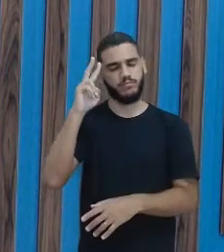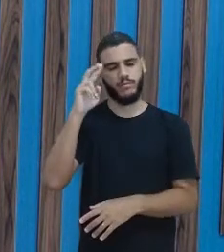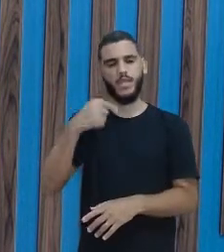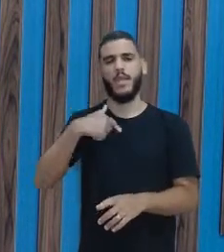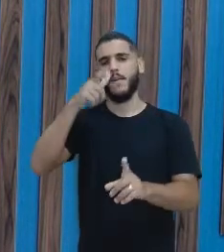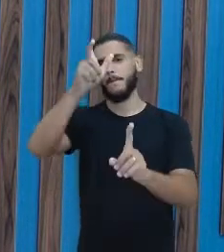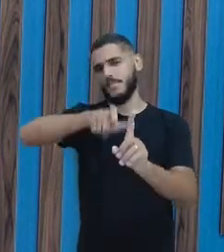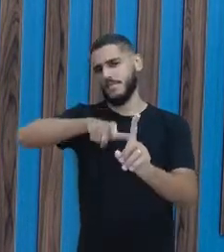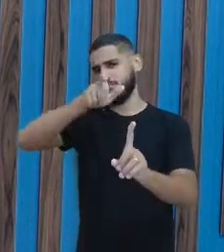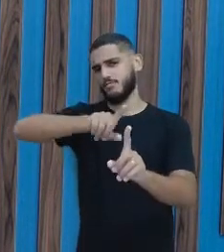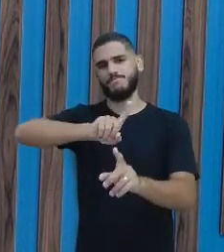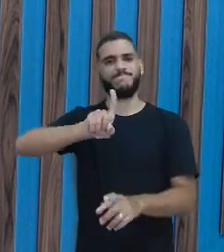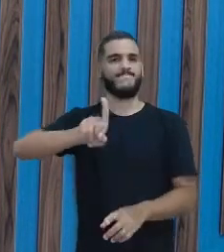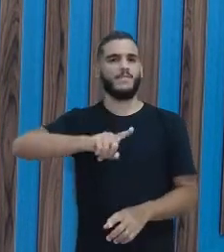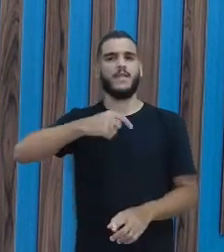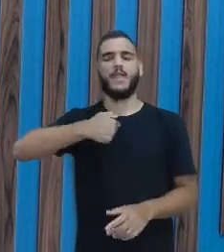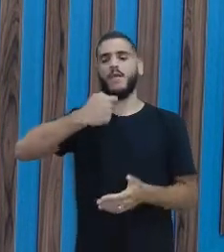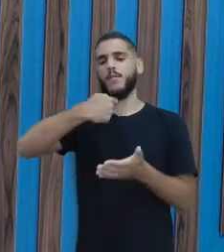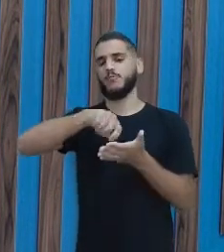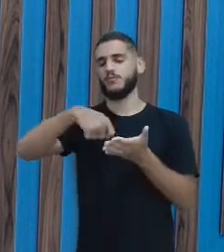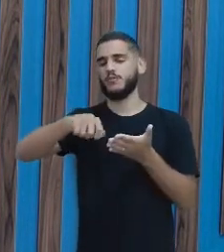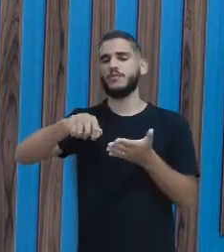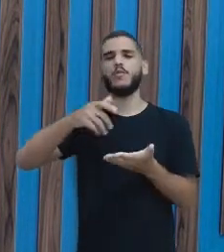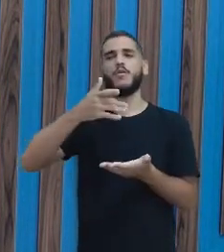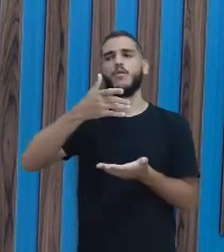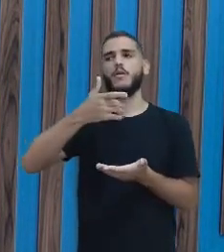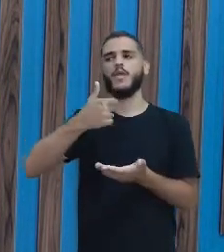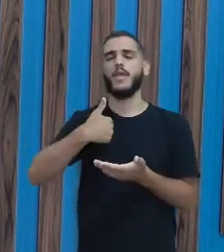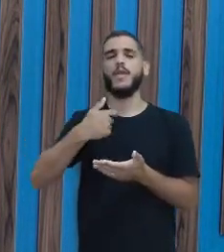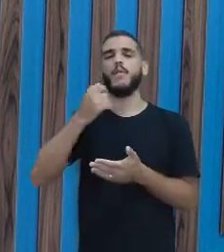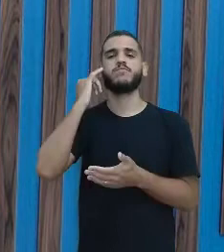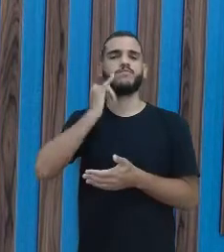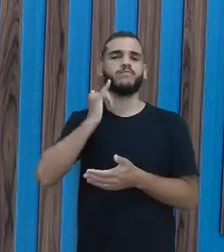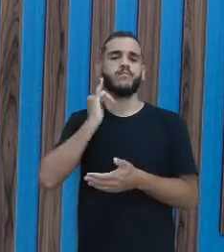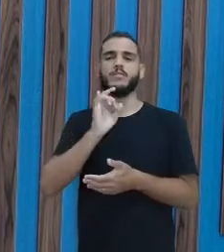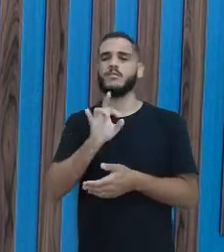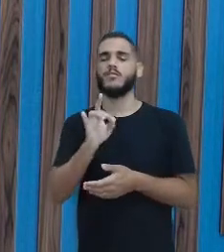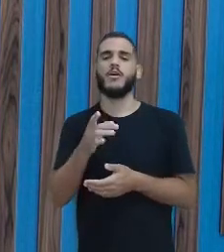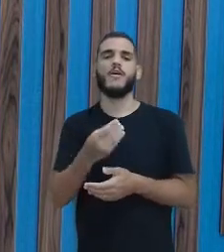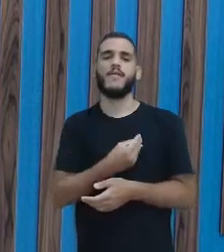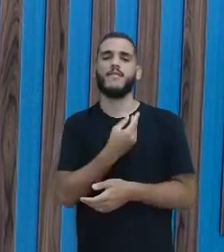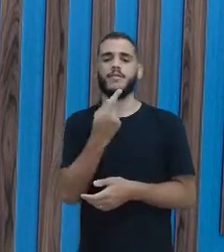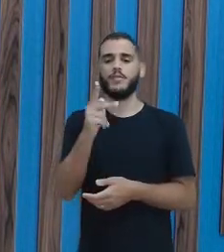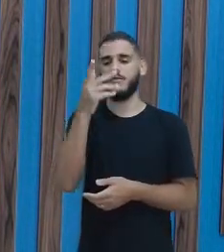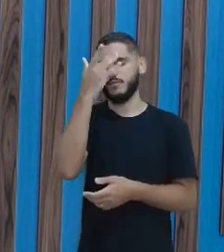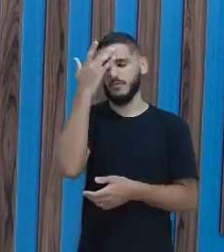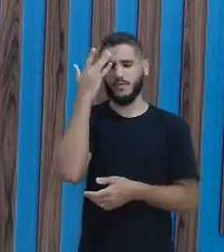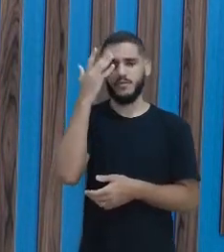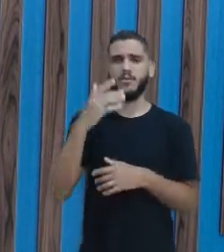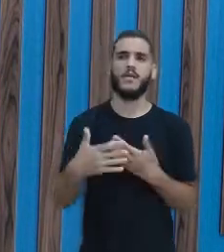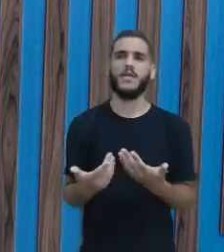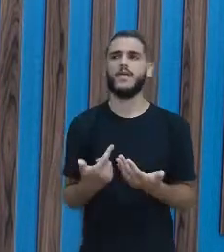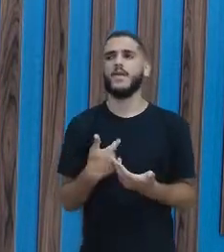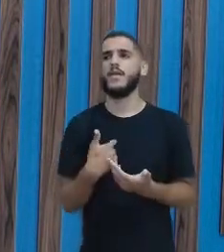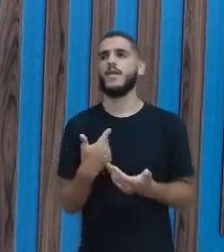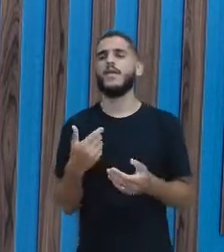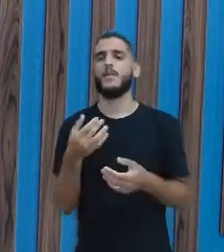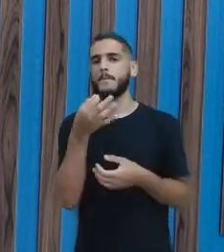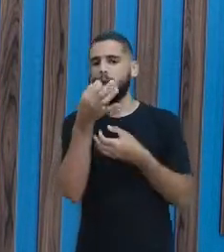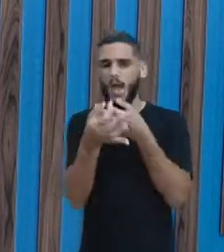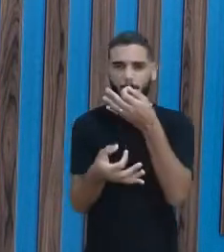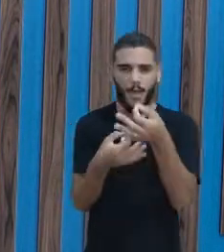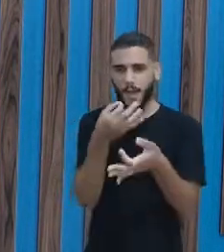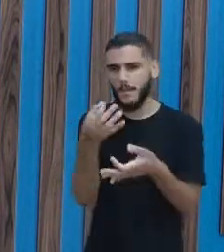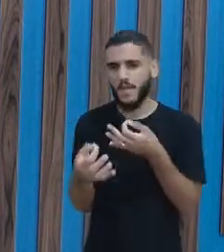história. Se eu sou o escritor, se eu sou eu que estou narrando a vida de uma outra pessoa, eu estou